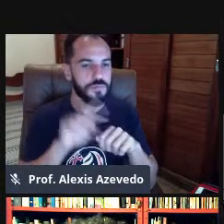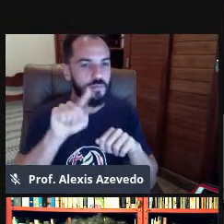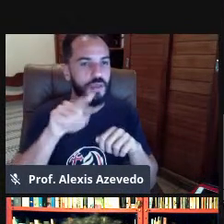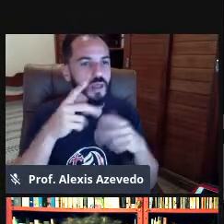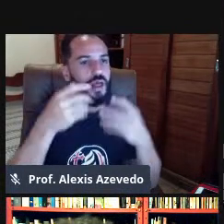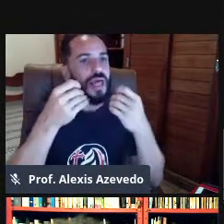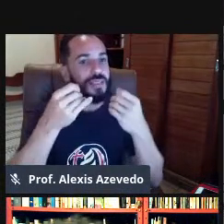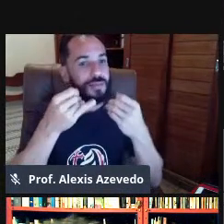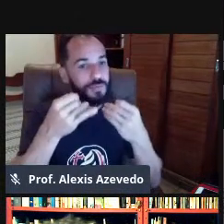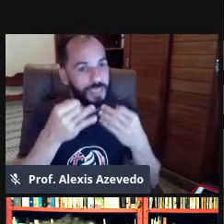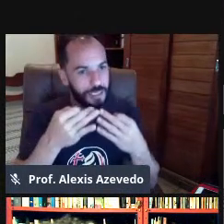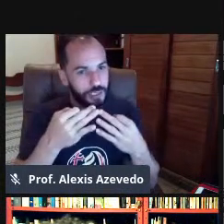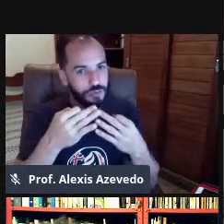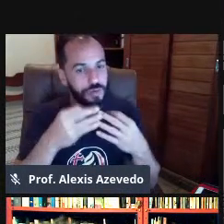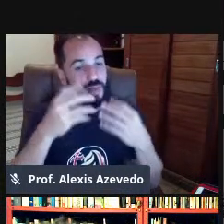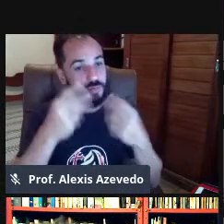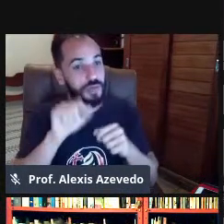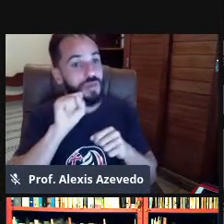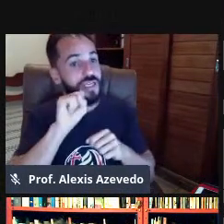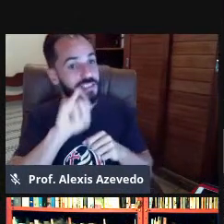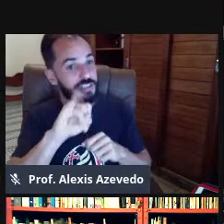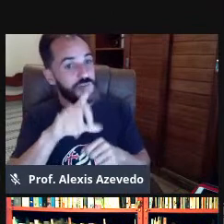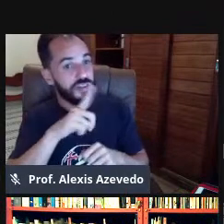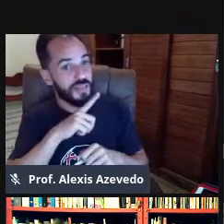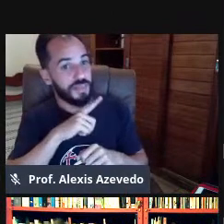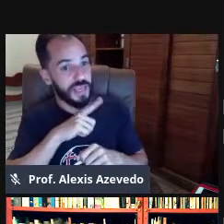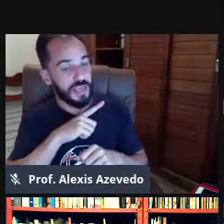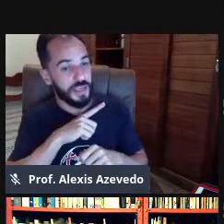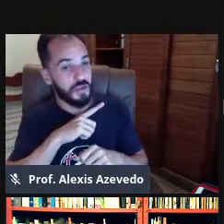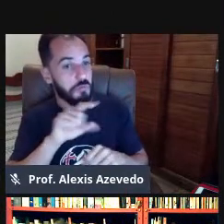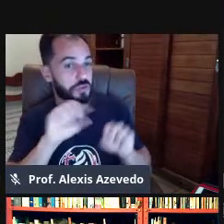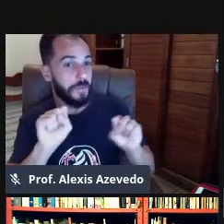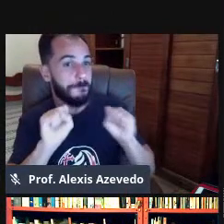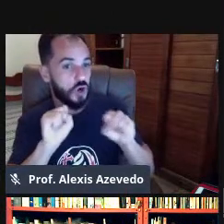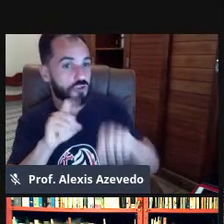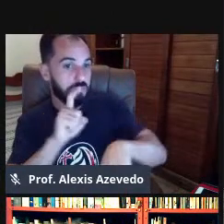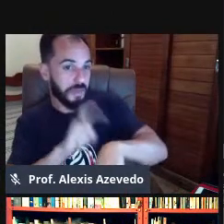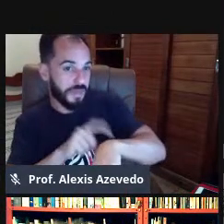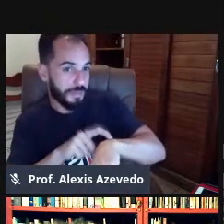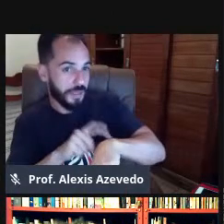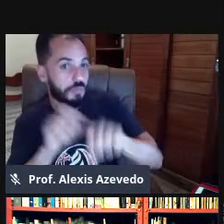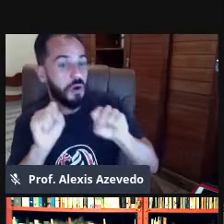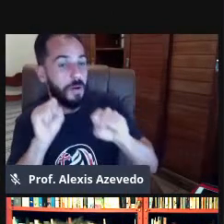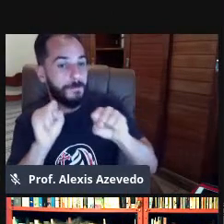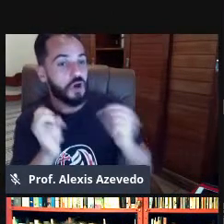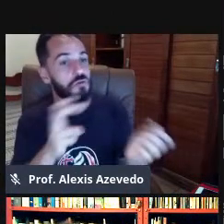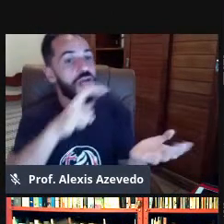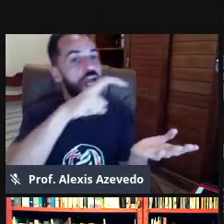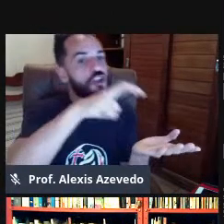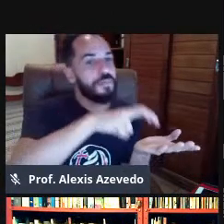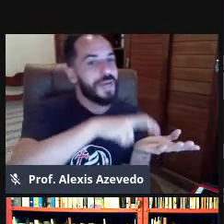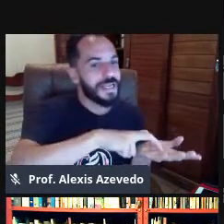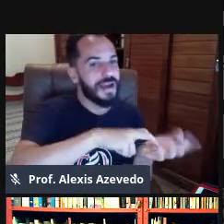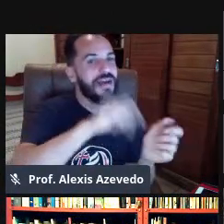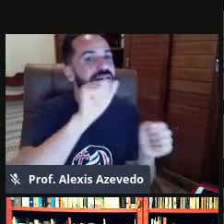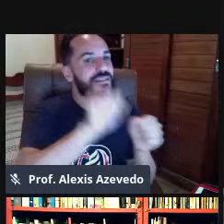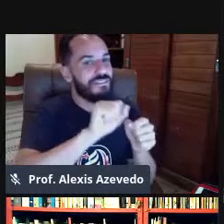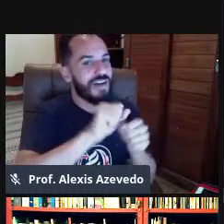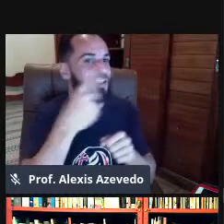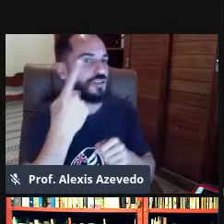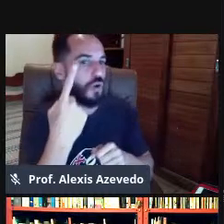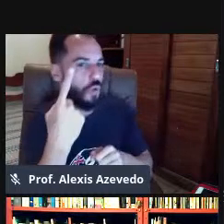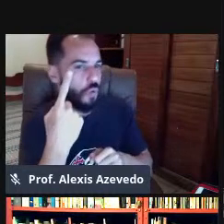da manhã, outra no turno da tarde, se você tiver disponibilidade para fazer 2 habilitações